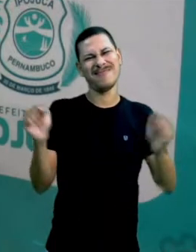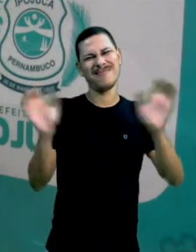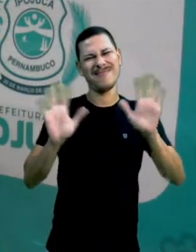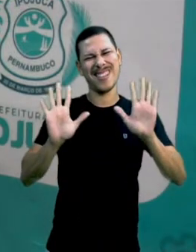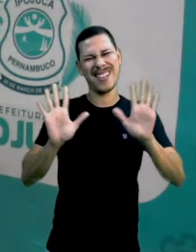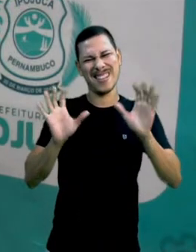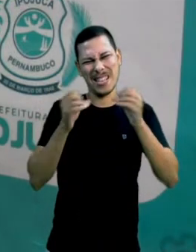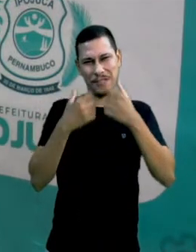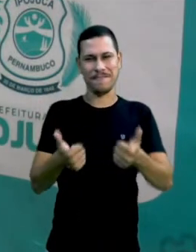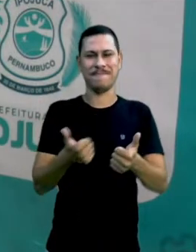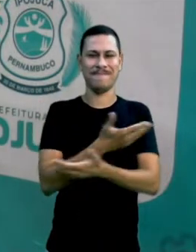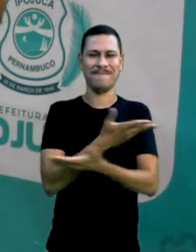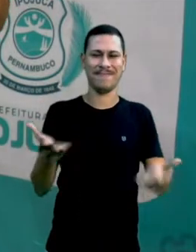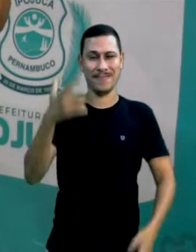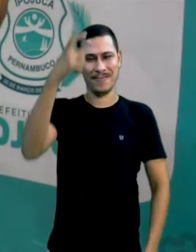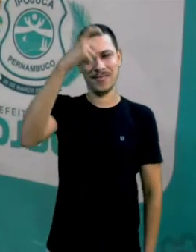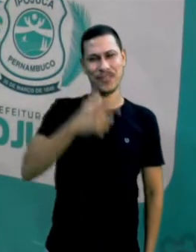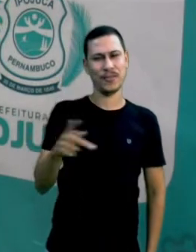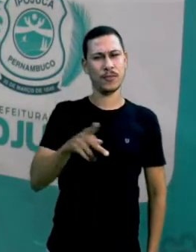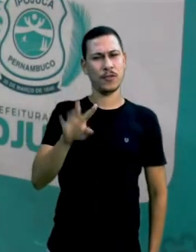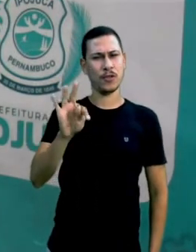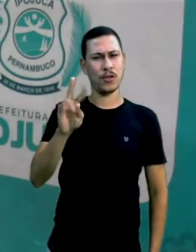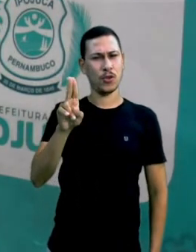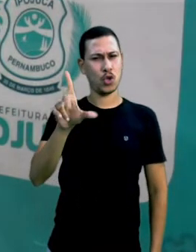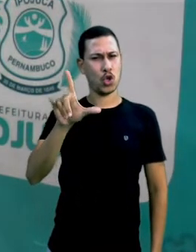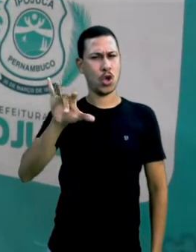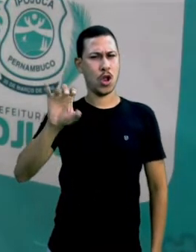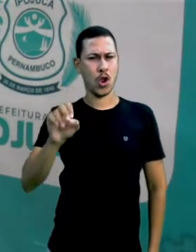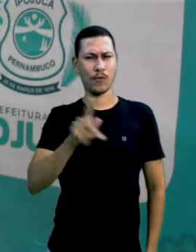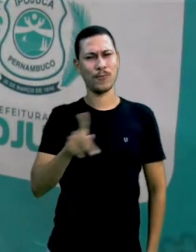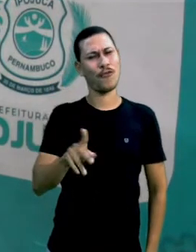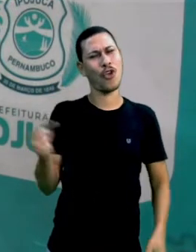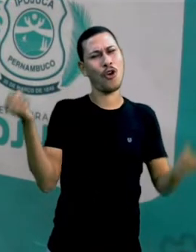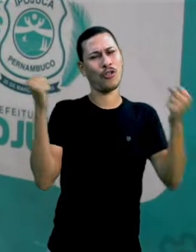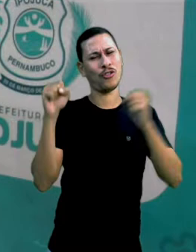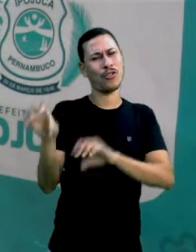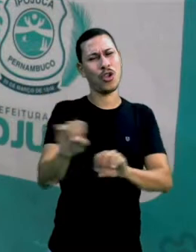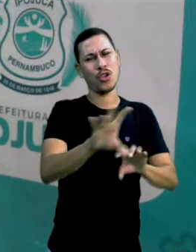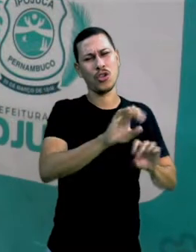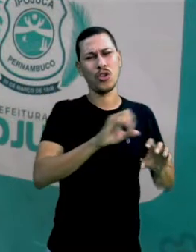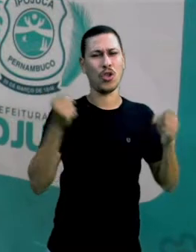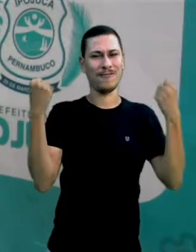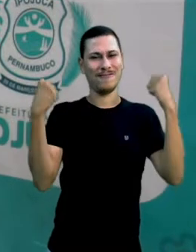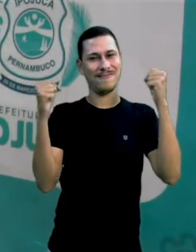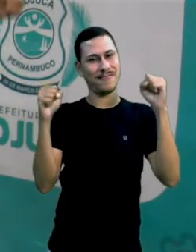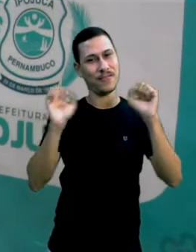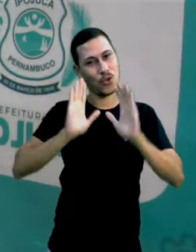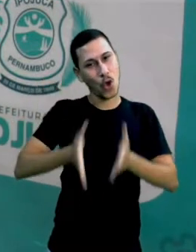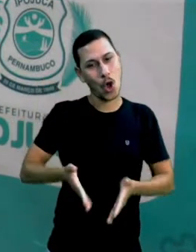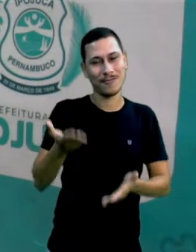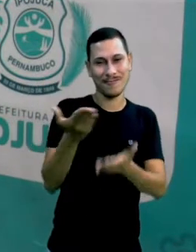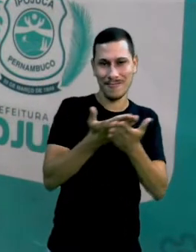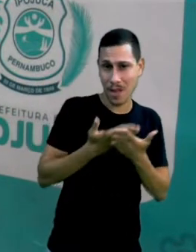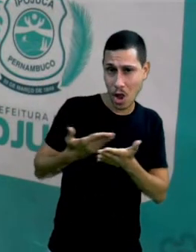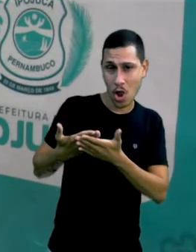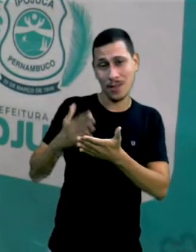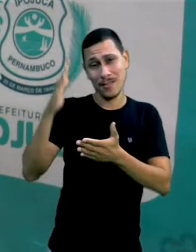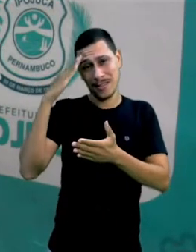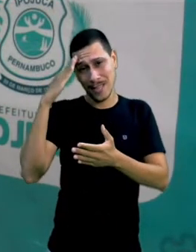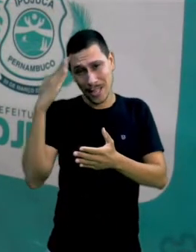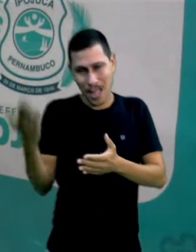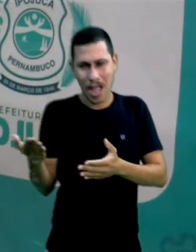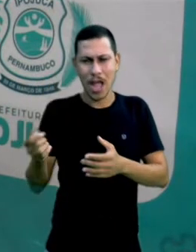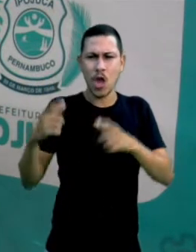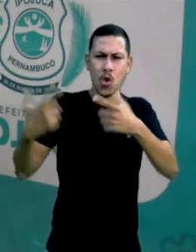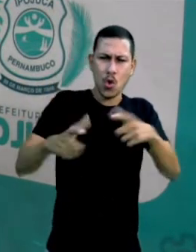Olá pessoal, tudo bom com vocês? Eu sou o professor Túlio, professor de Educação Física, e na aula de hoje nós vamos falar sobre os campos de atuação da